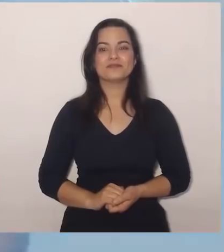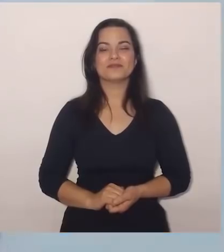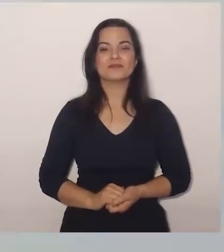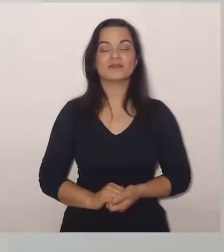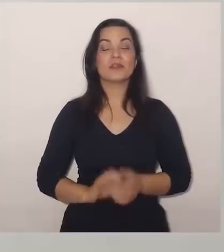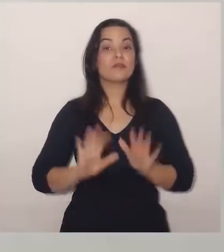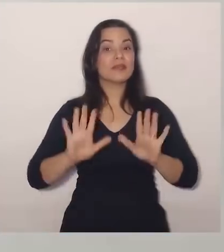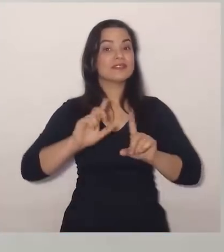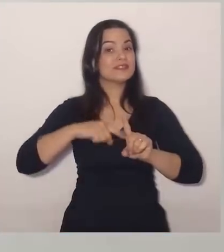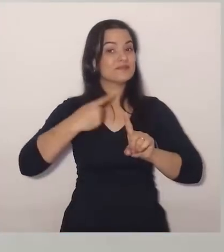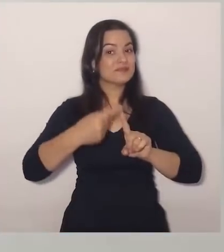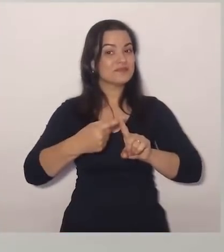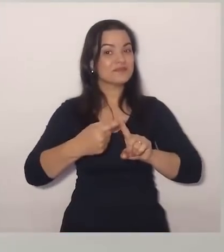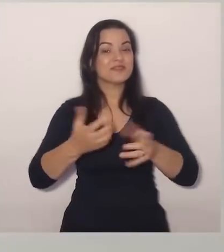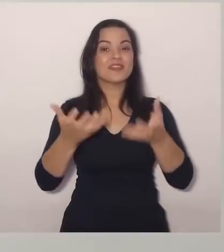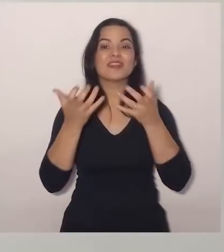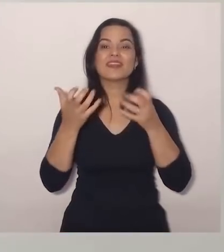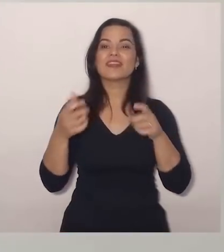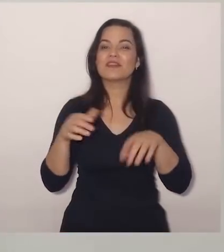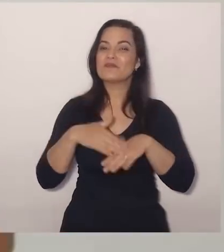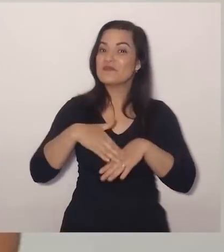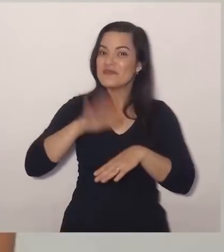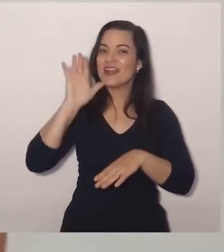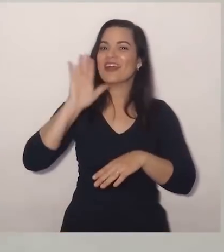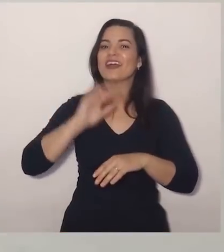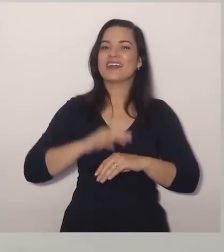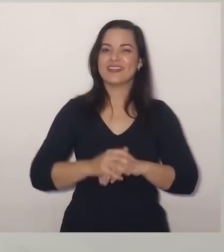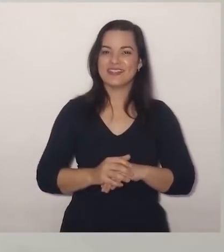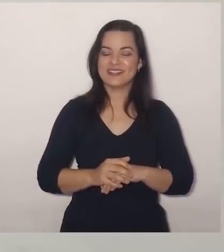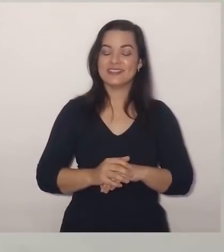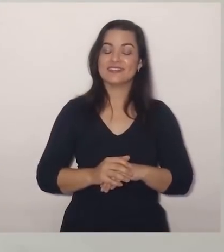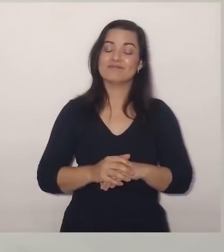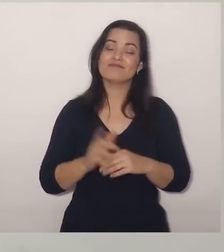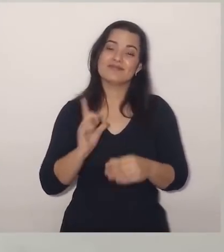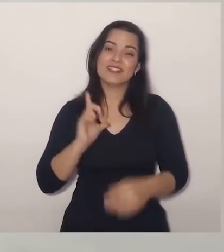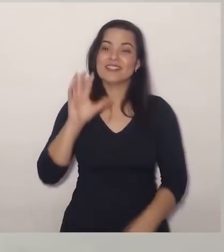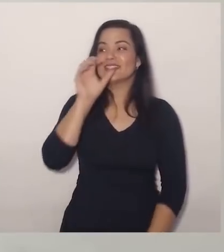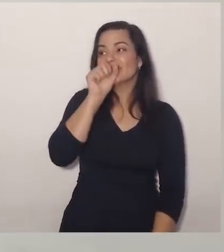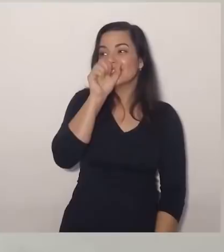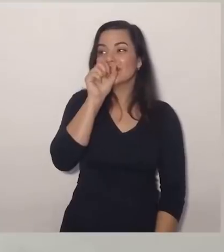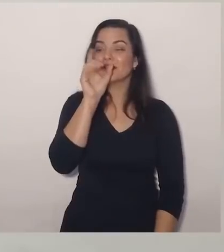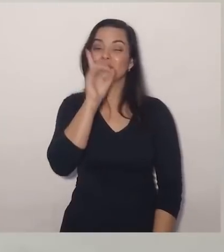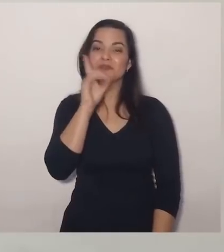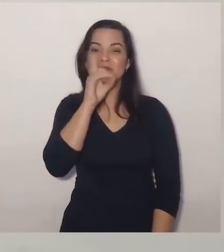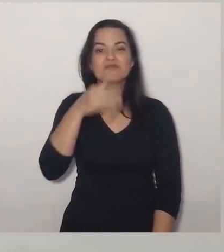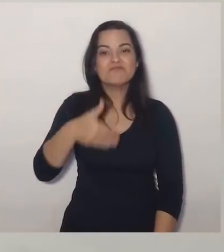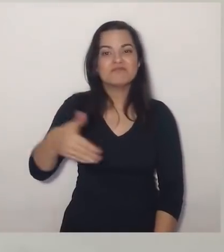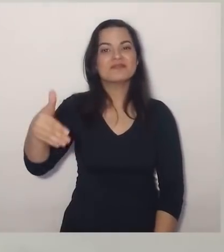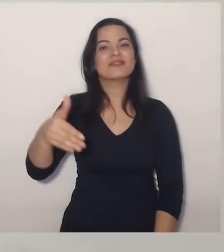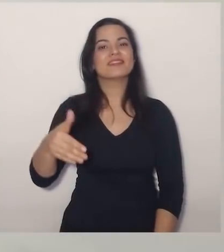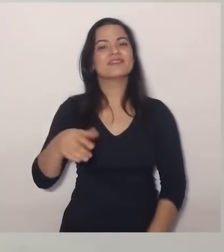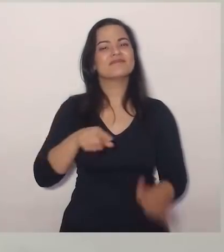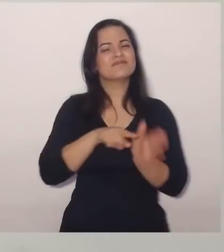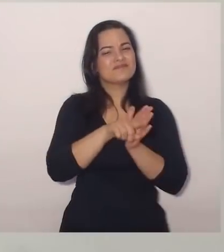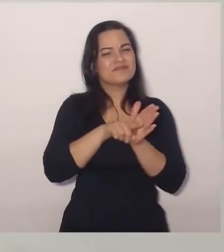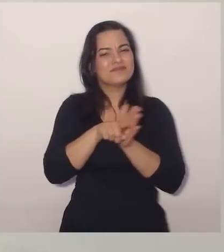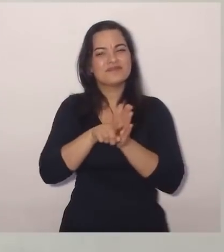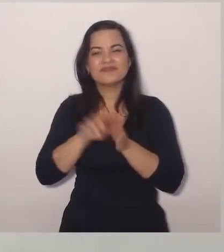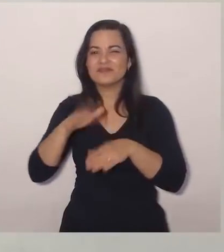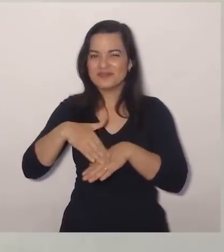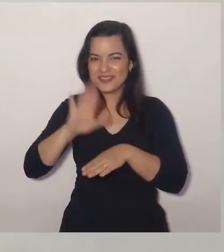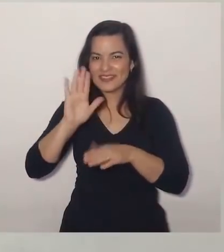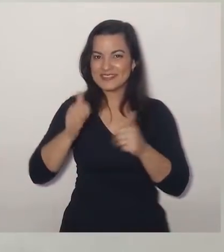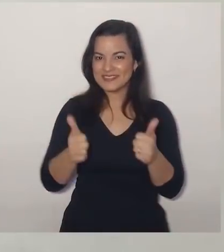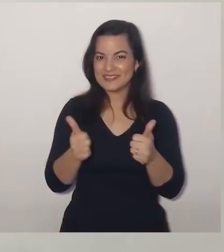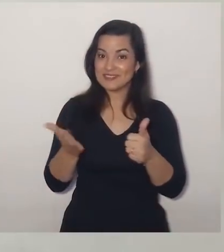Só que além disso, eu quero um pouquinho mais. Como tem o final de semana aí pela frente, vamos investigar um